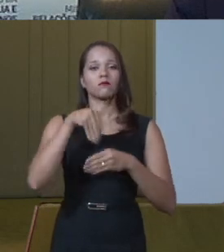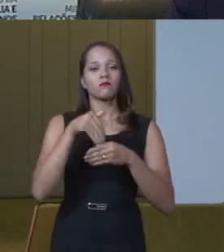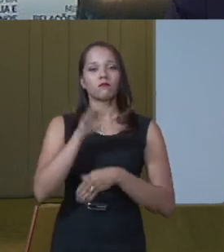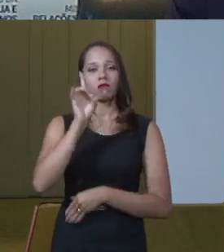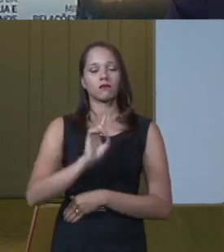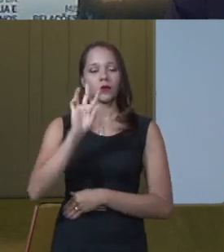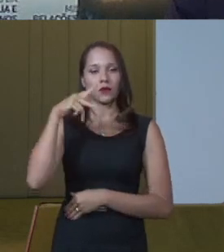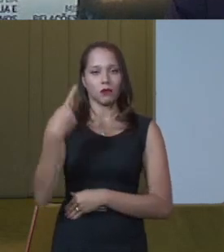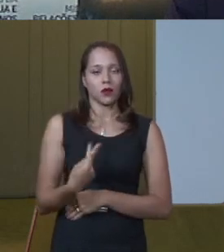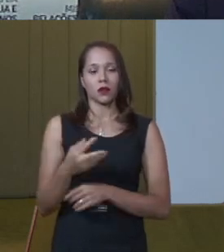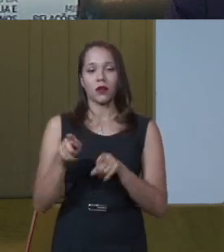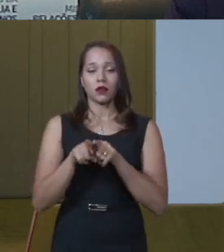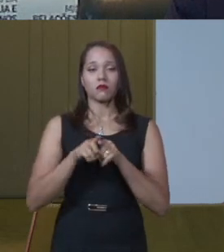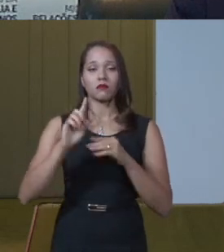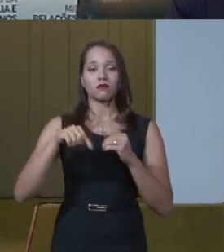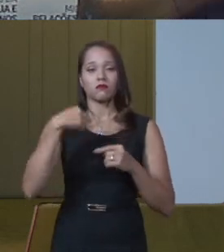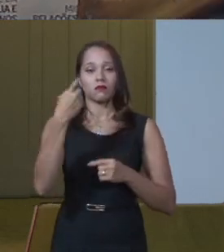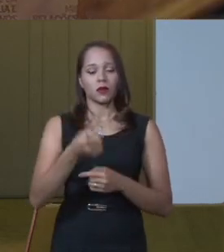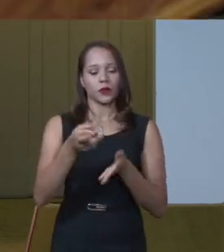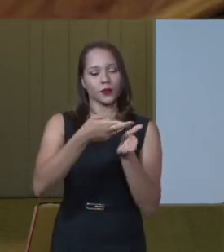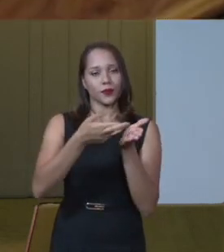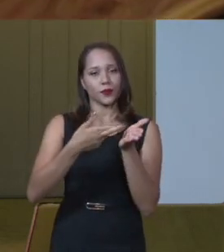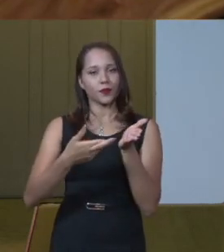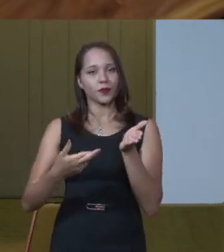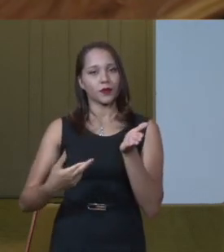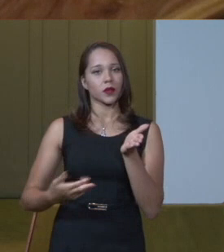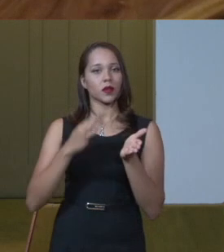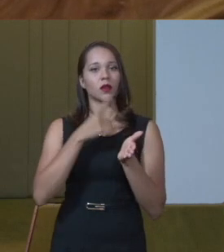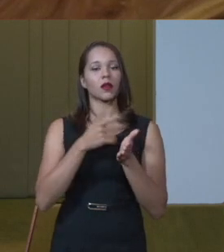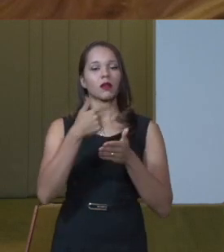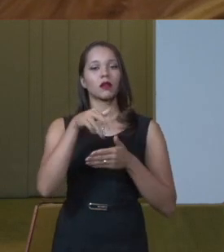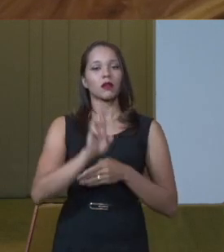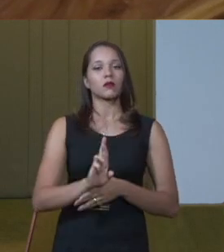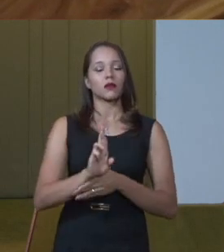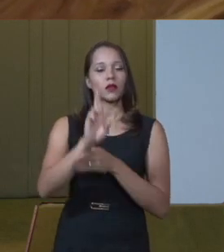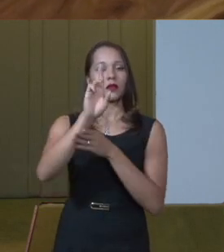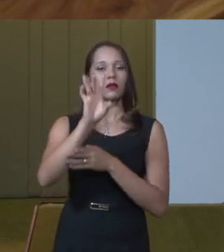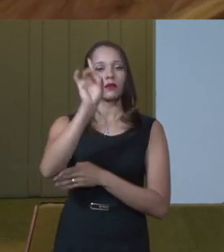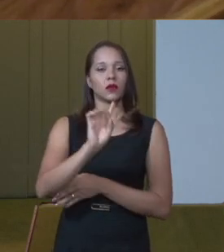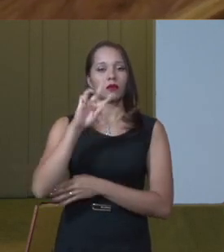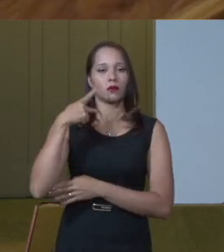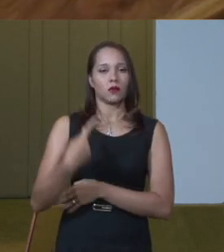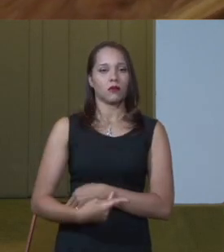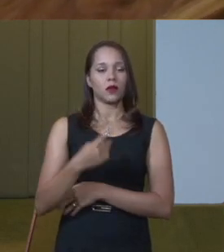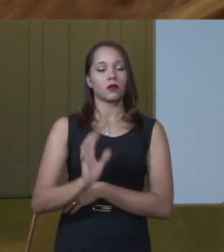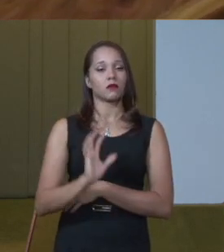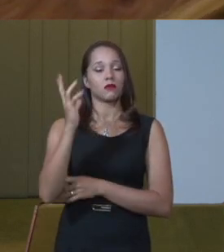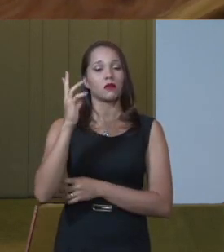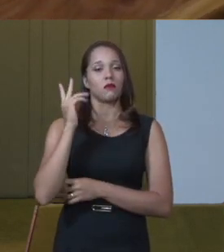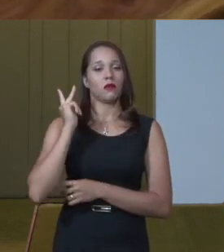inclusive depois do relatório da alta representante de direitos humanos sobre a situação na Venezuela,